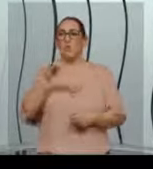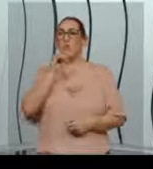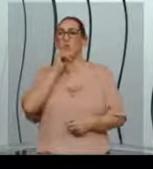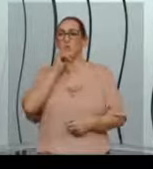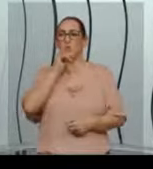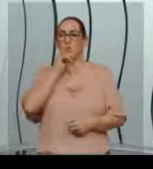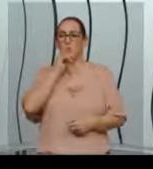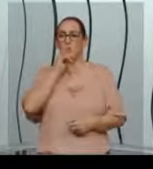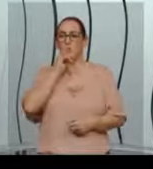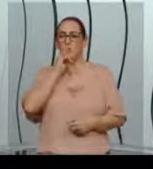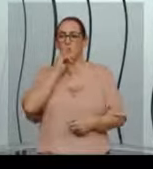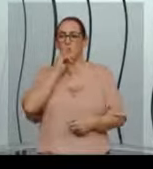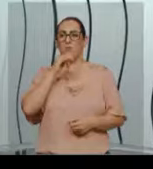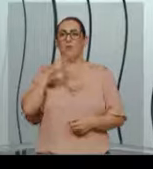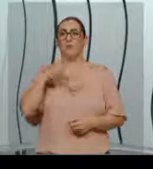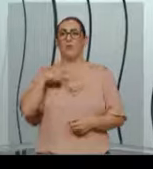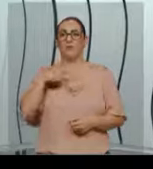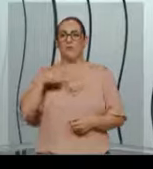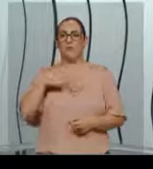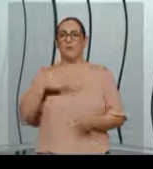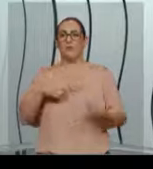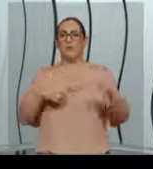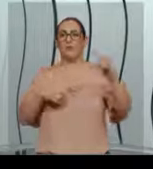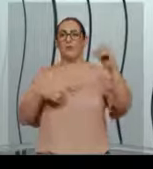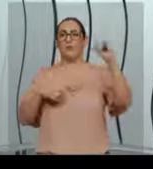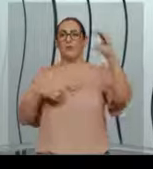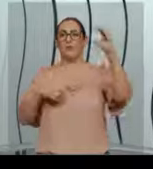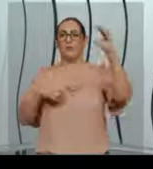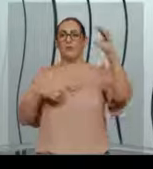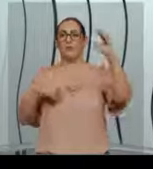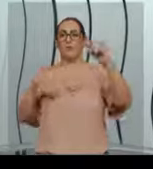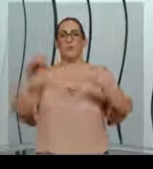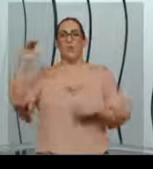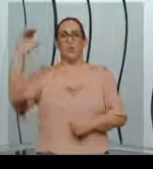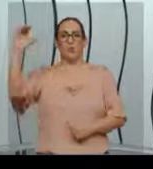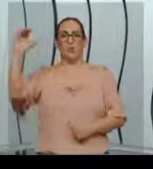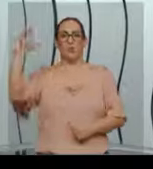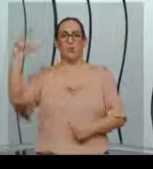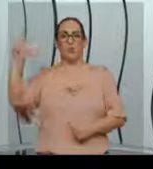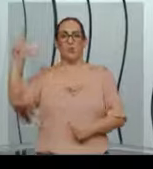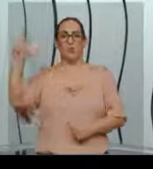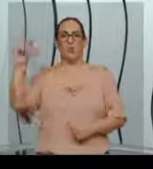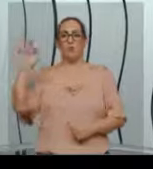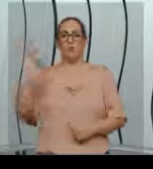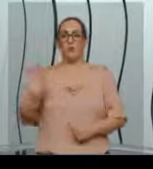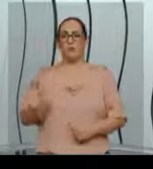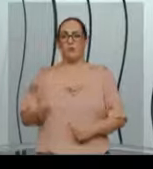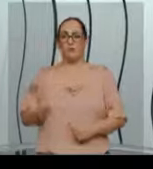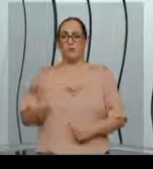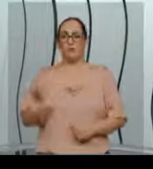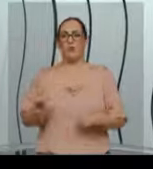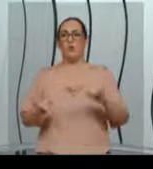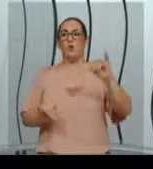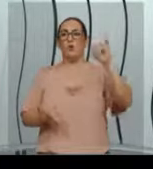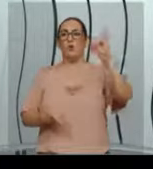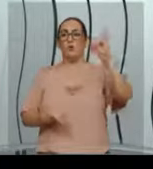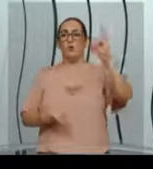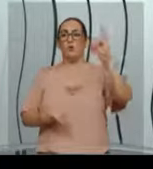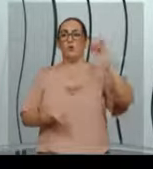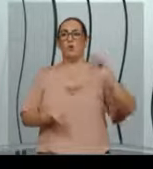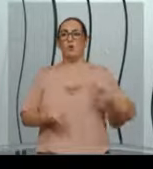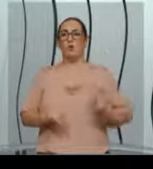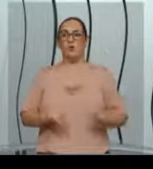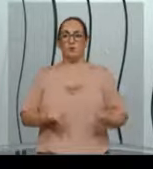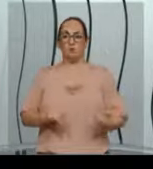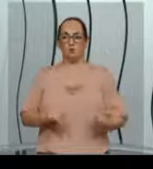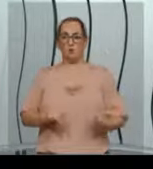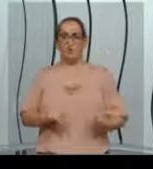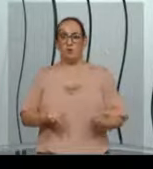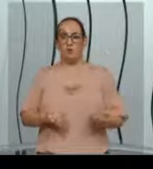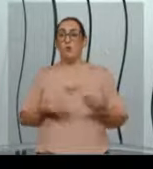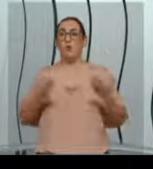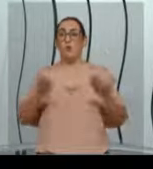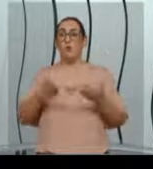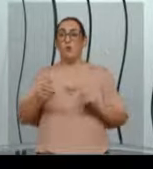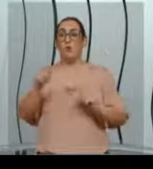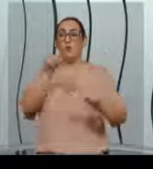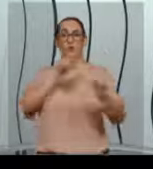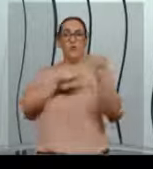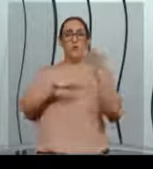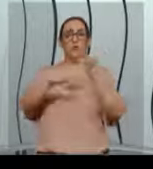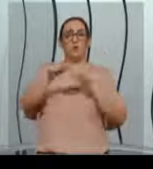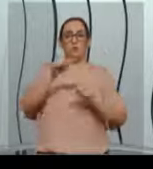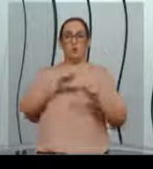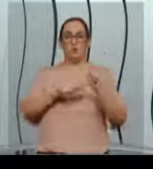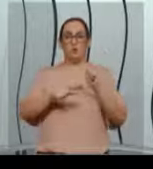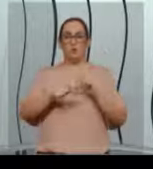cloro, flúor, iodo e hidrogênio. Eu tenho do outro lado os mesmos ligantes, porém agora estão em posições